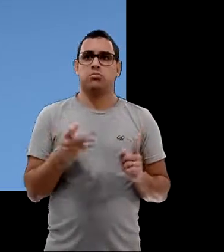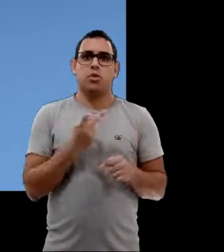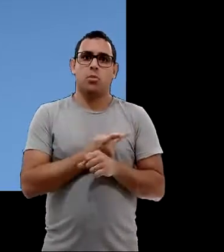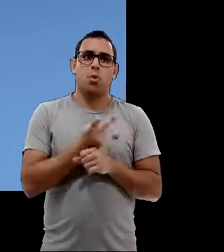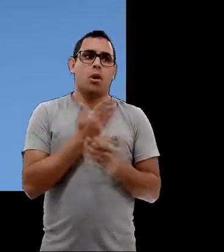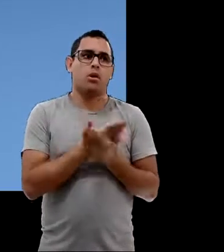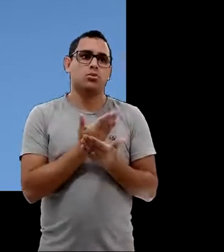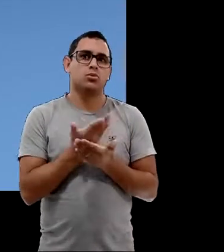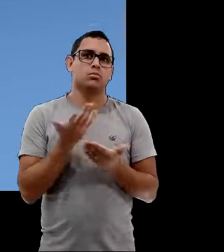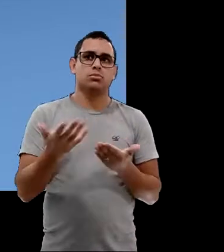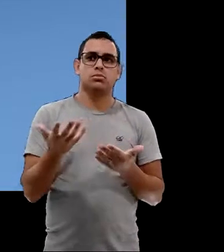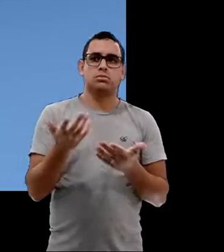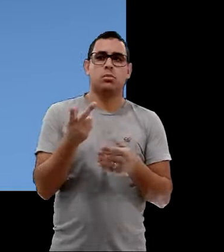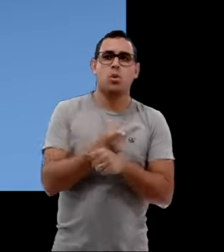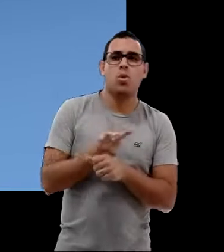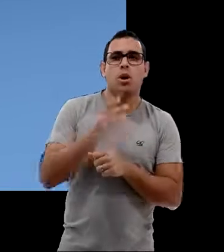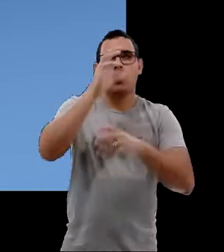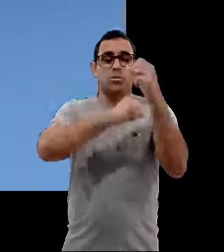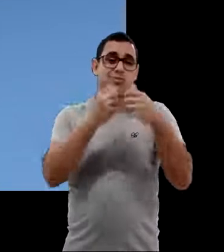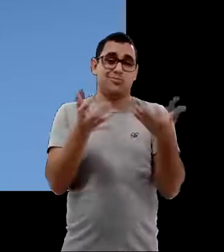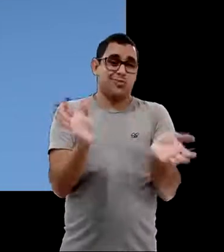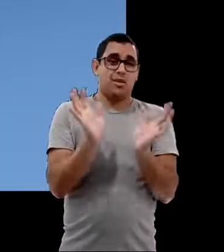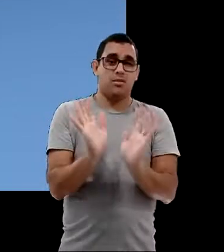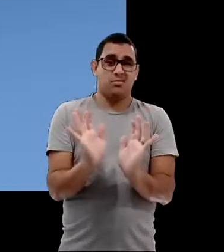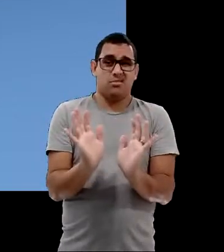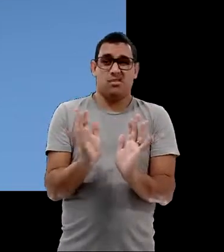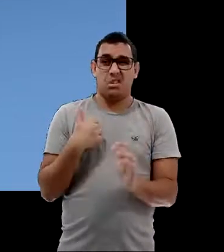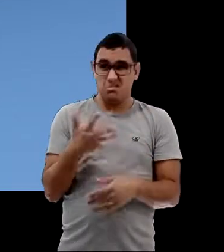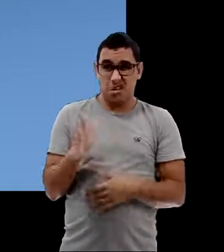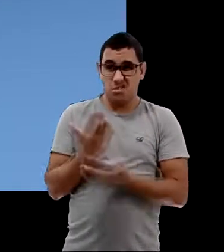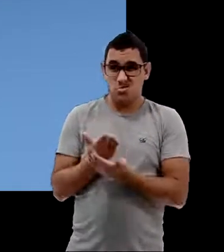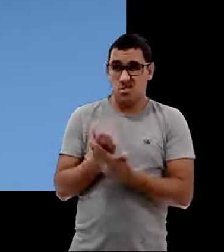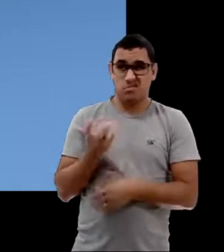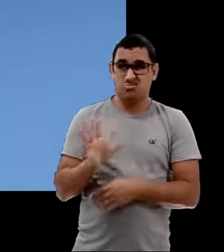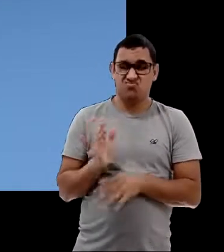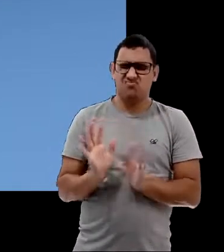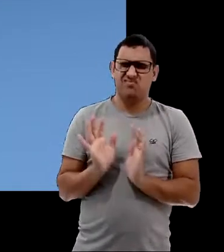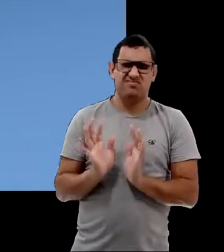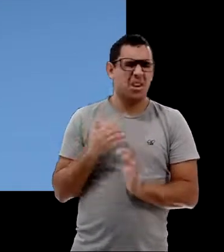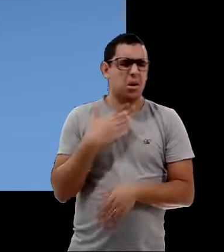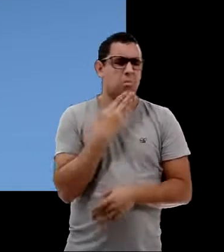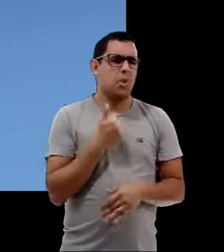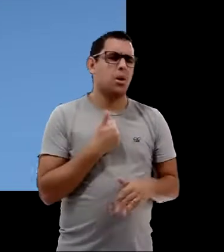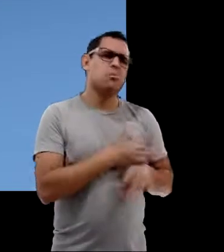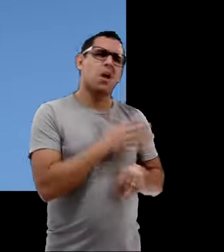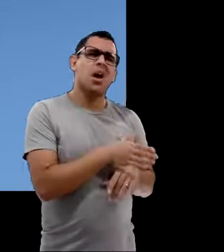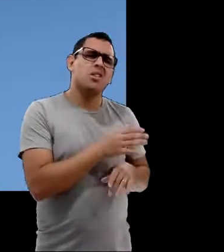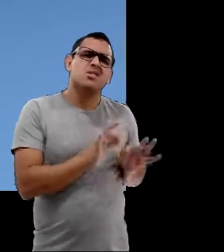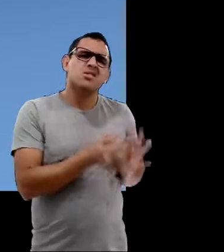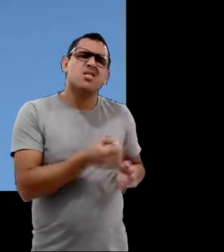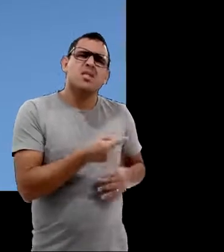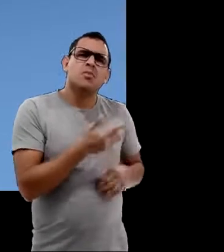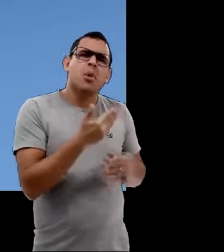procura ter nada, não procura saber nada. Eu não tenho condição de estudar, não tenho condição de